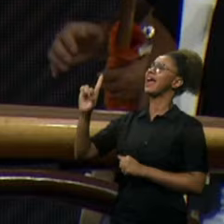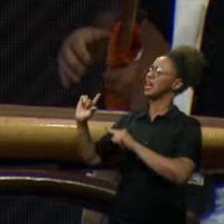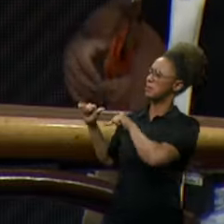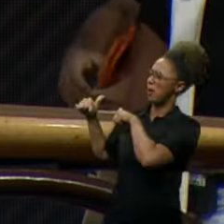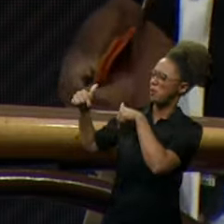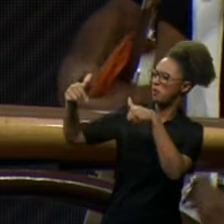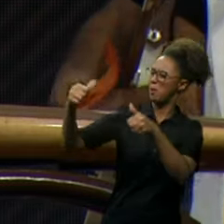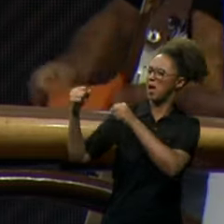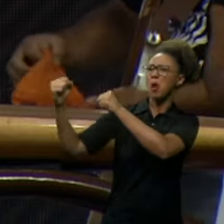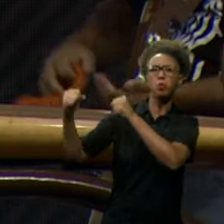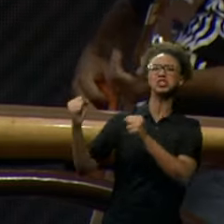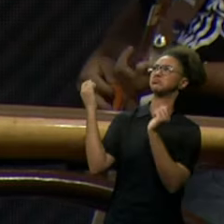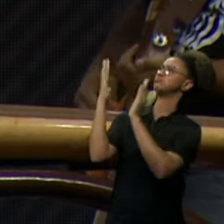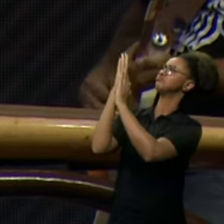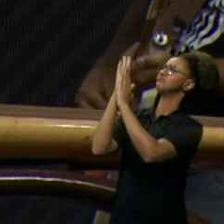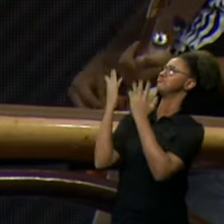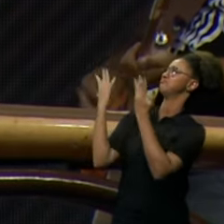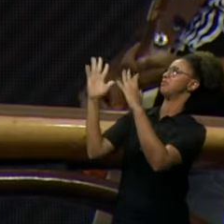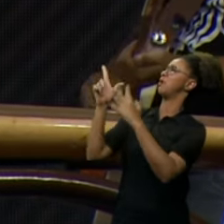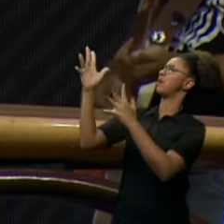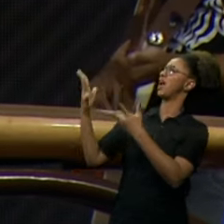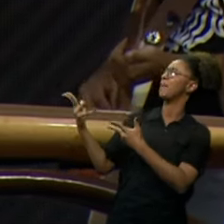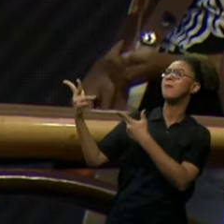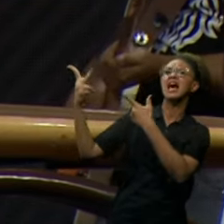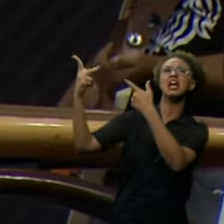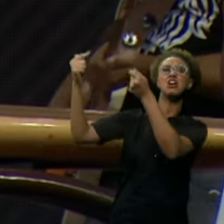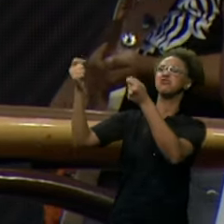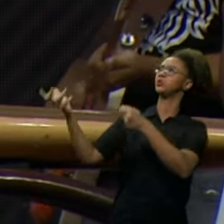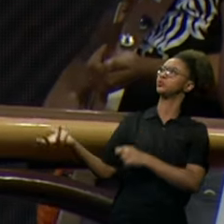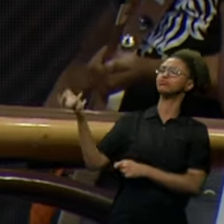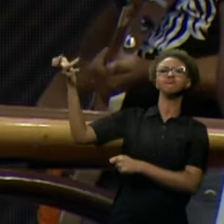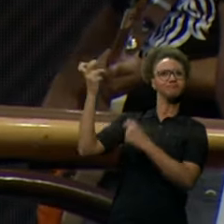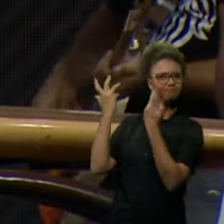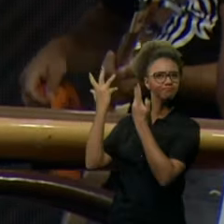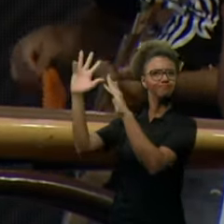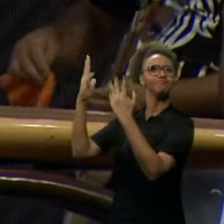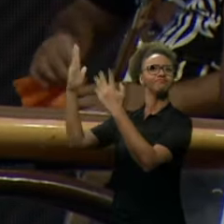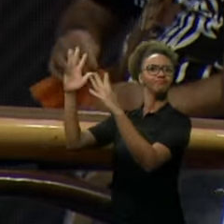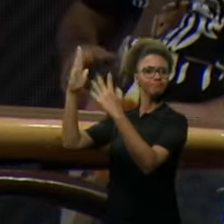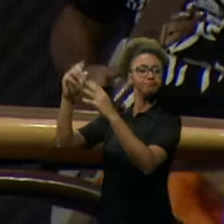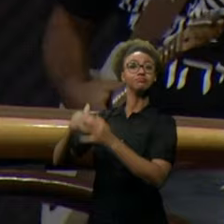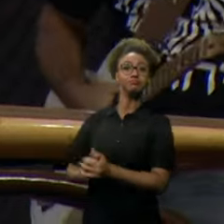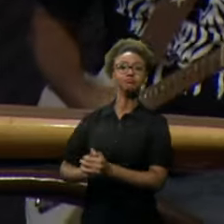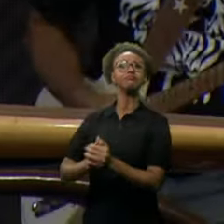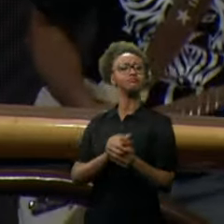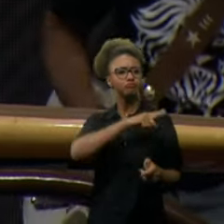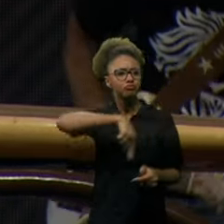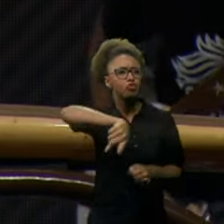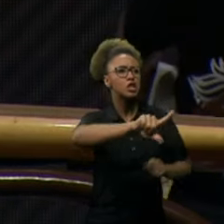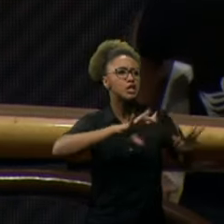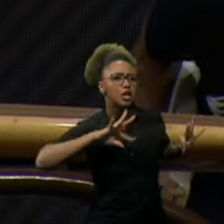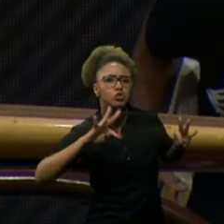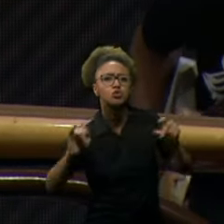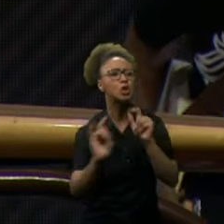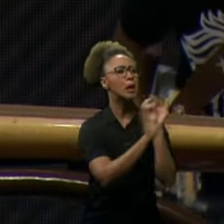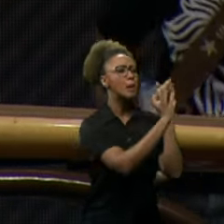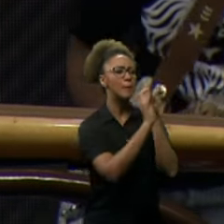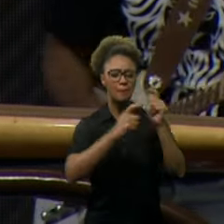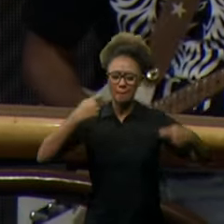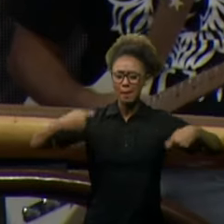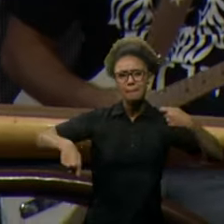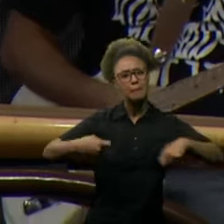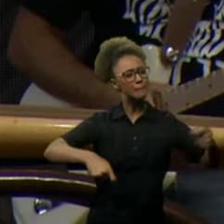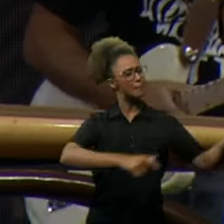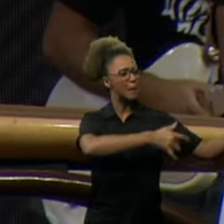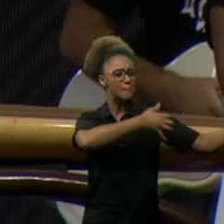seus atos poderosos louvai-o conforme a sua excelência da sua grandeza louvai-o ao som da trombeta louvai-o com saltério e com